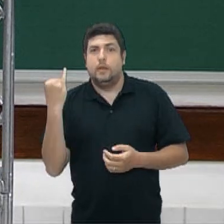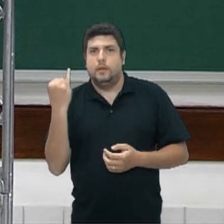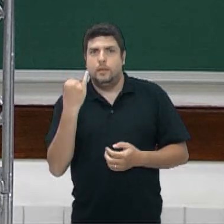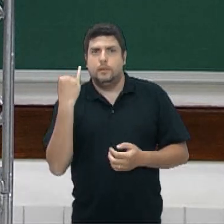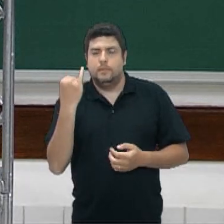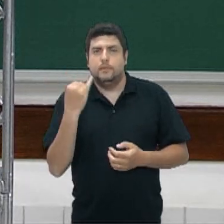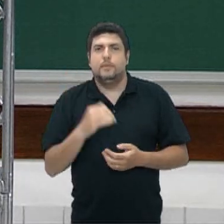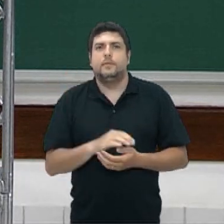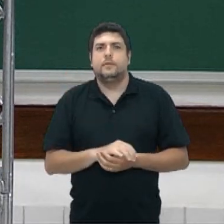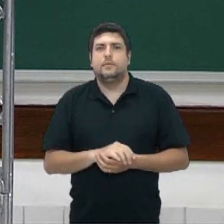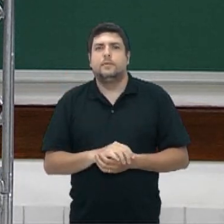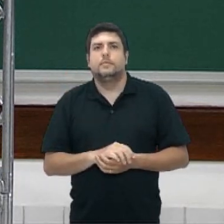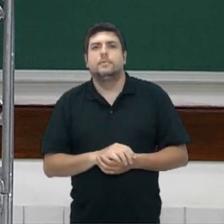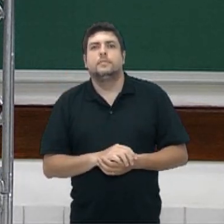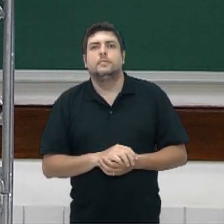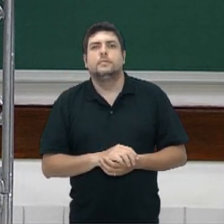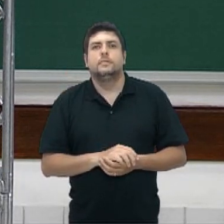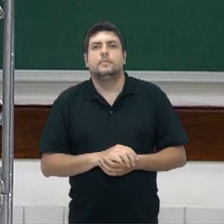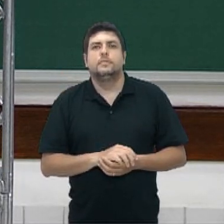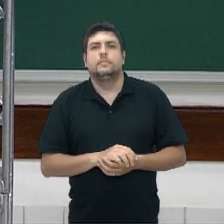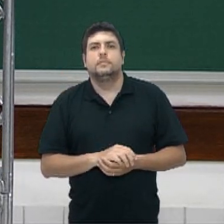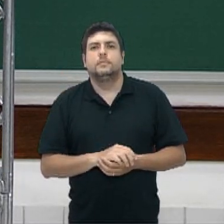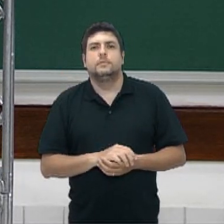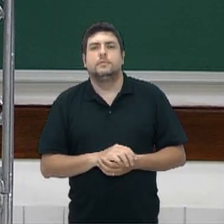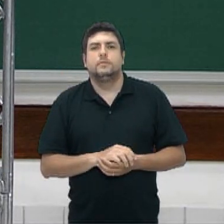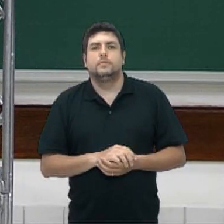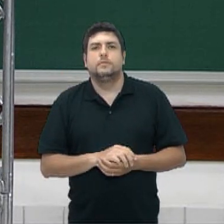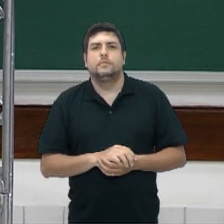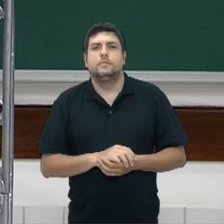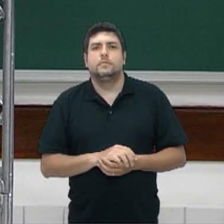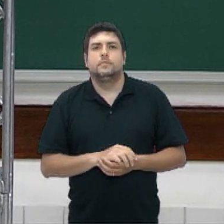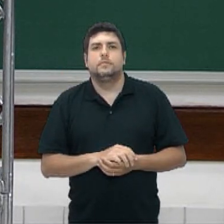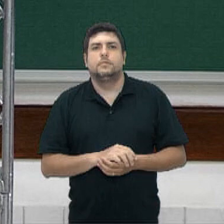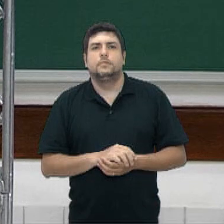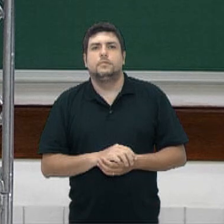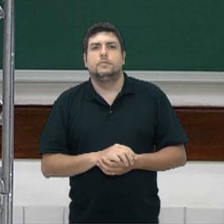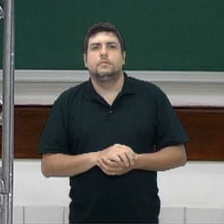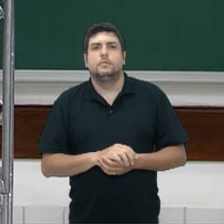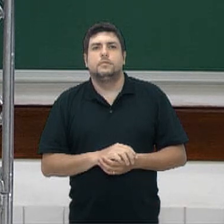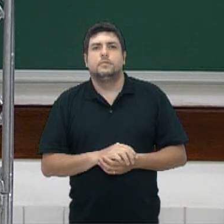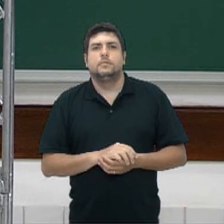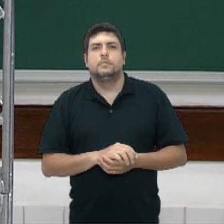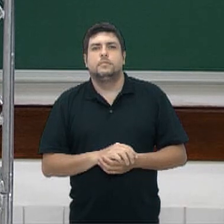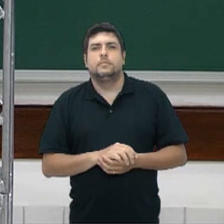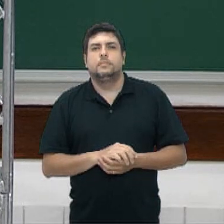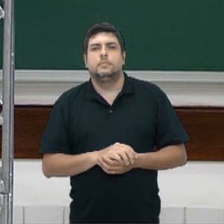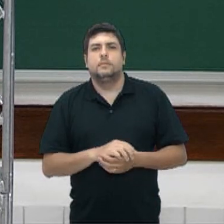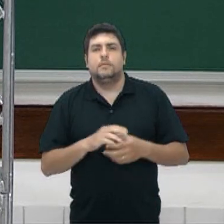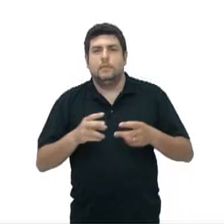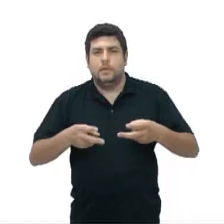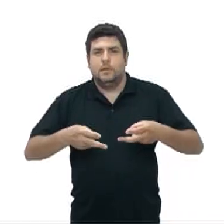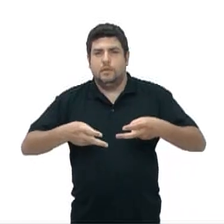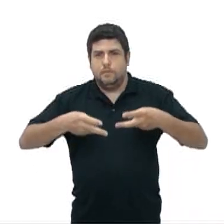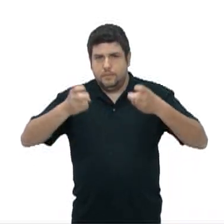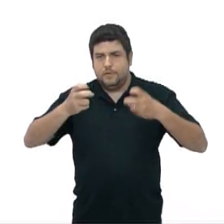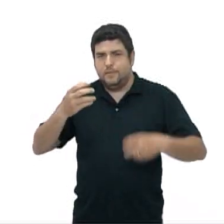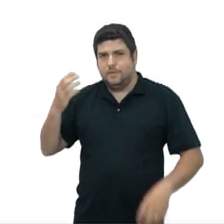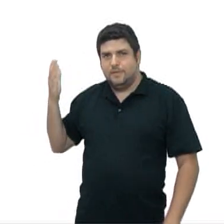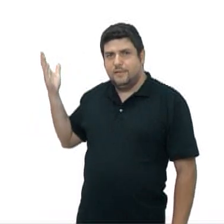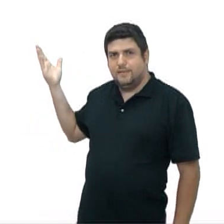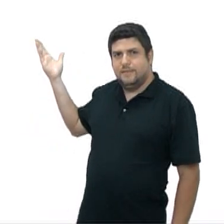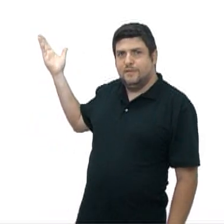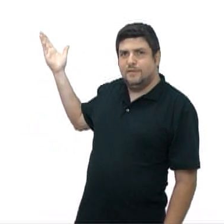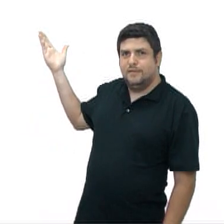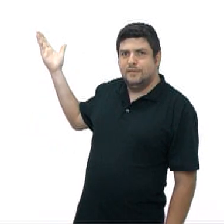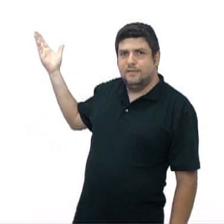dos nossos carros. Bem, vamos lá. Veja aqui esse exemplo desse GIF aqui, né?